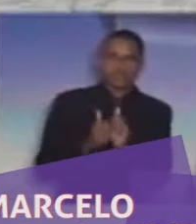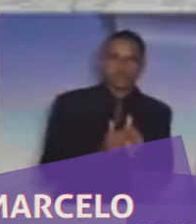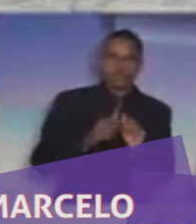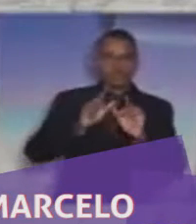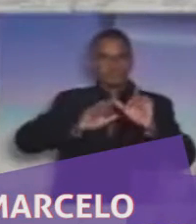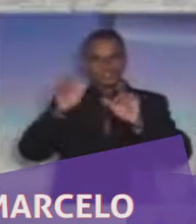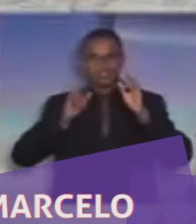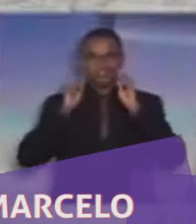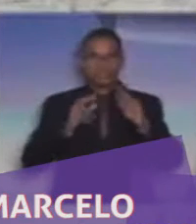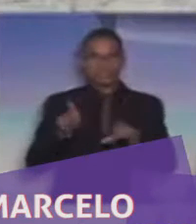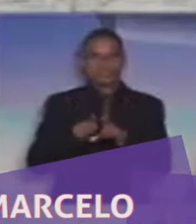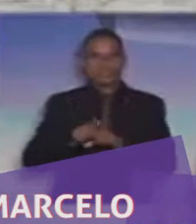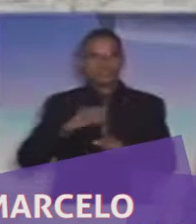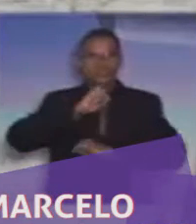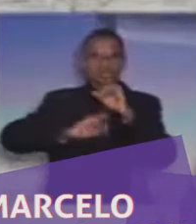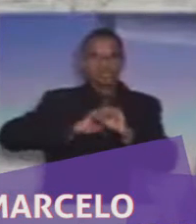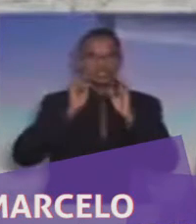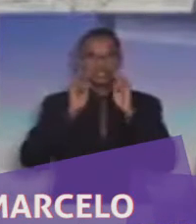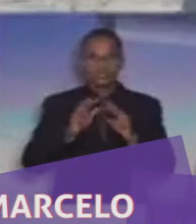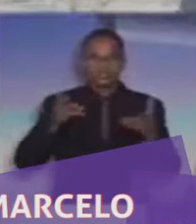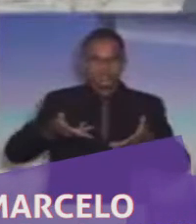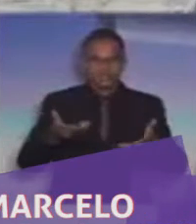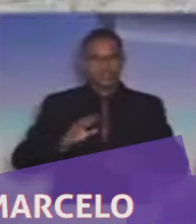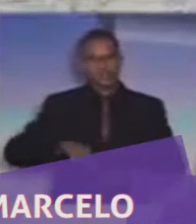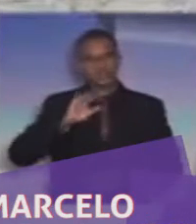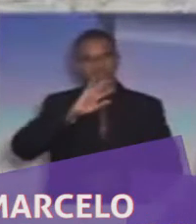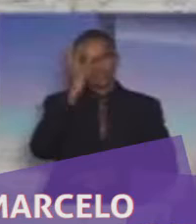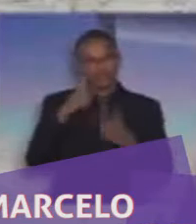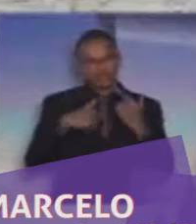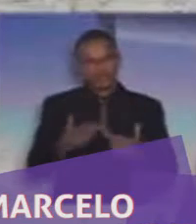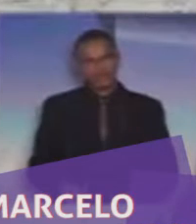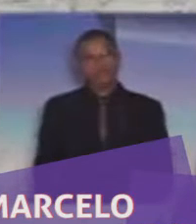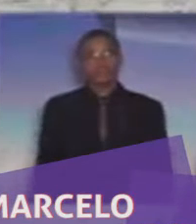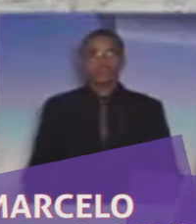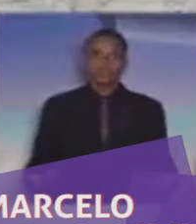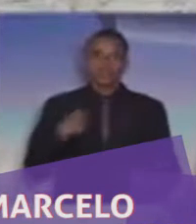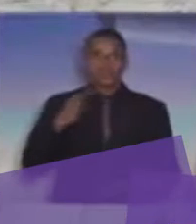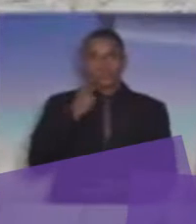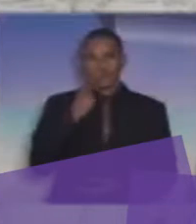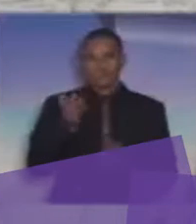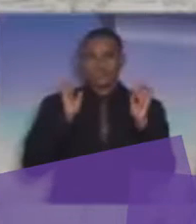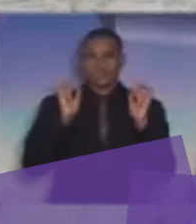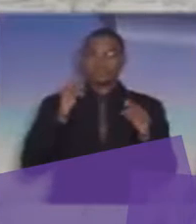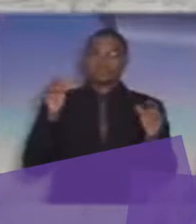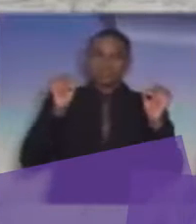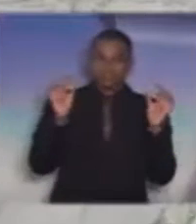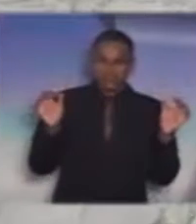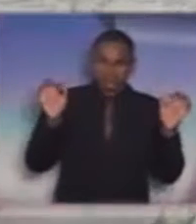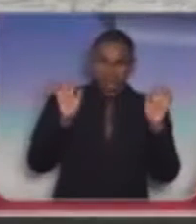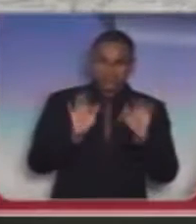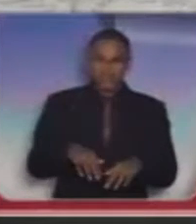tv pelas redes sociais a sessão eu ao terra da minha fala eu me dirijo a minha cidade seu